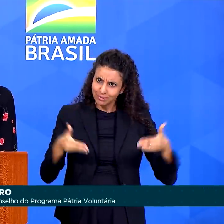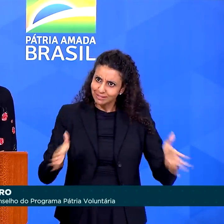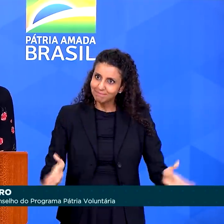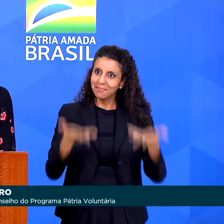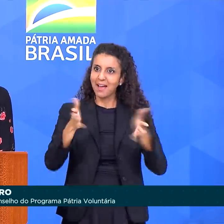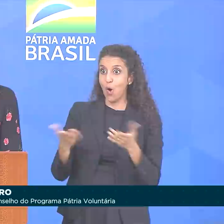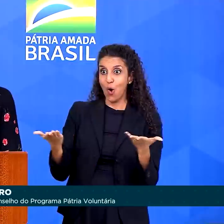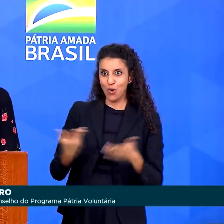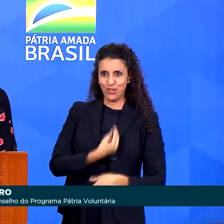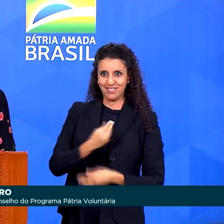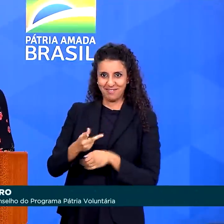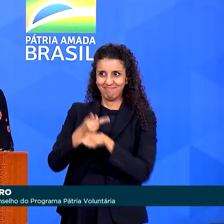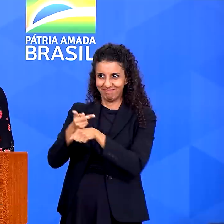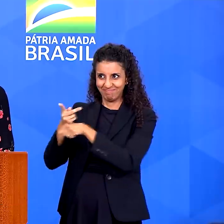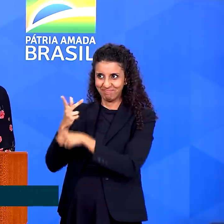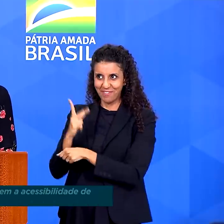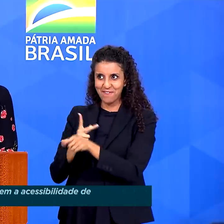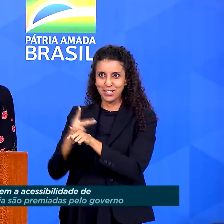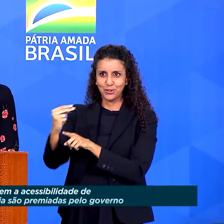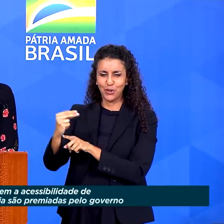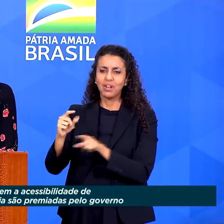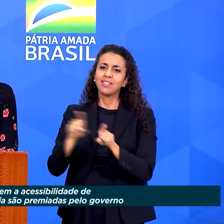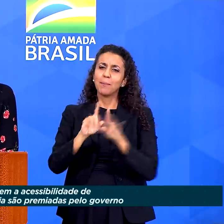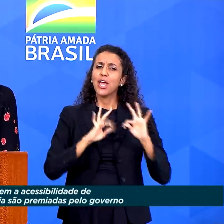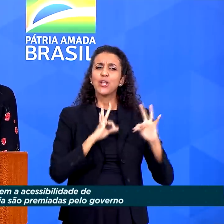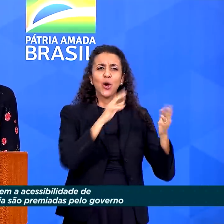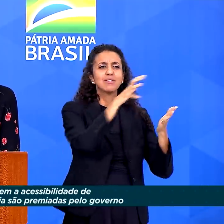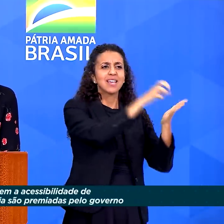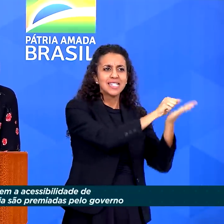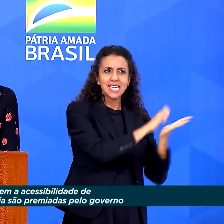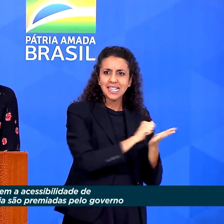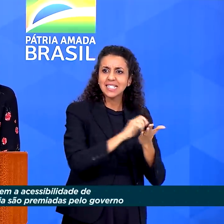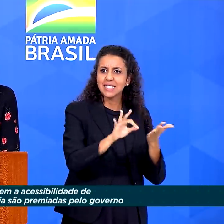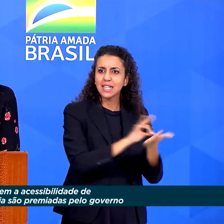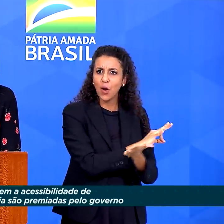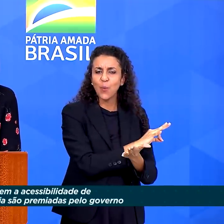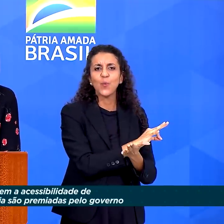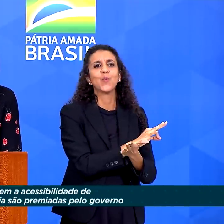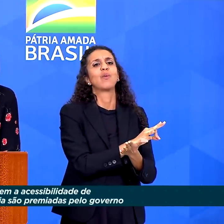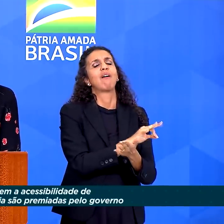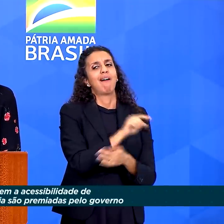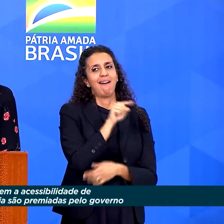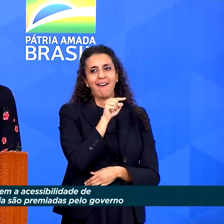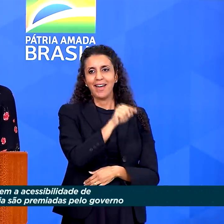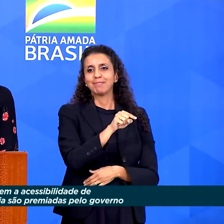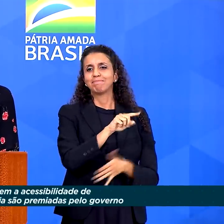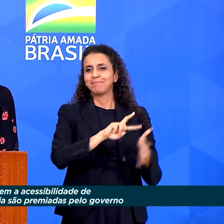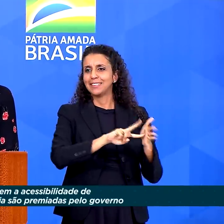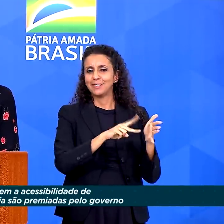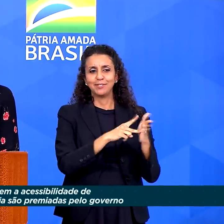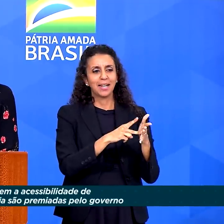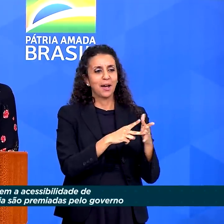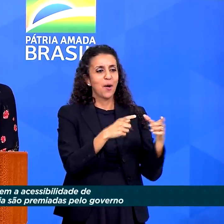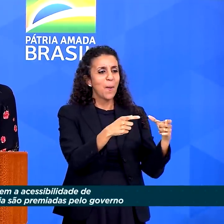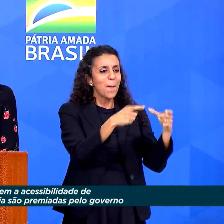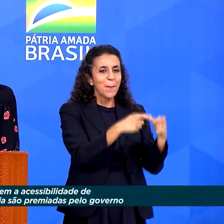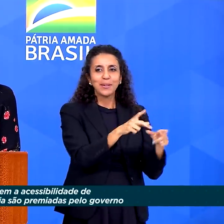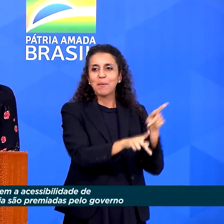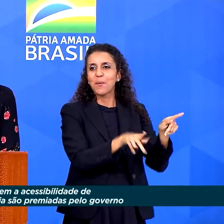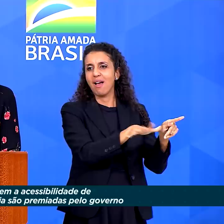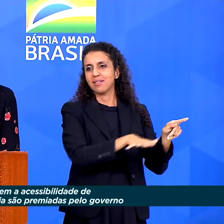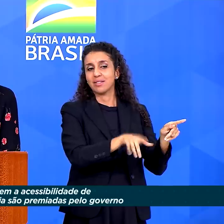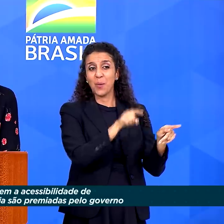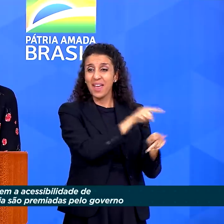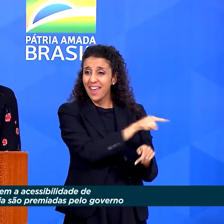acessibilidade. Todos aqueles que se inscreveram representam uma parcela muito especial de nossa população. São